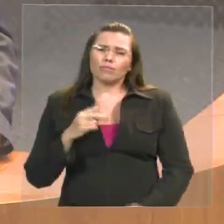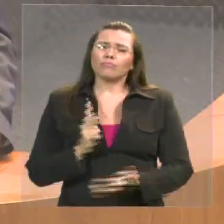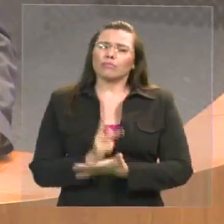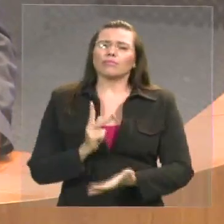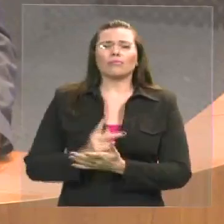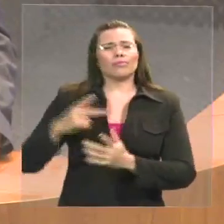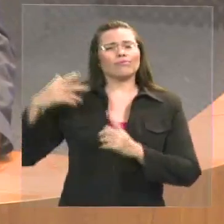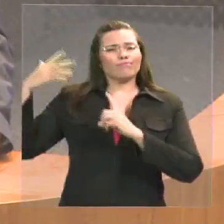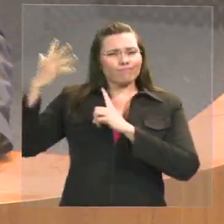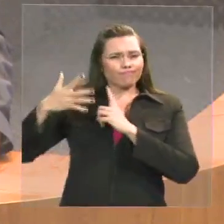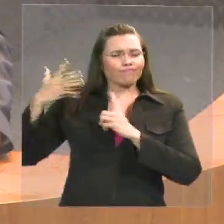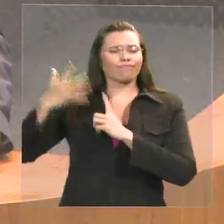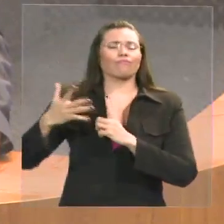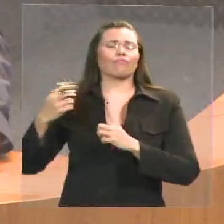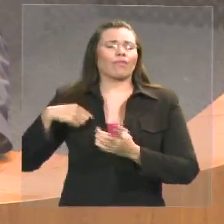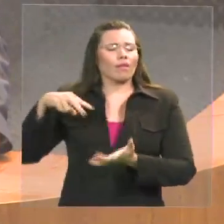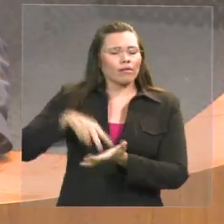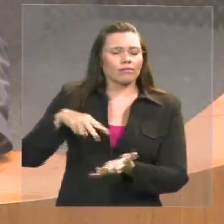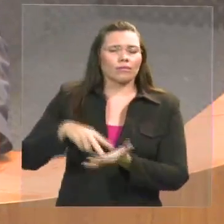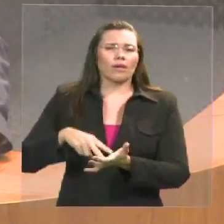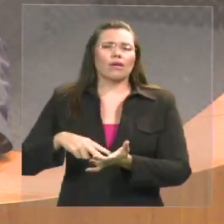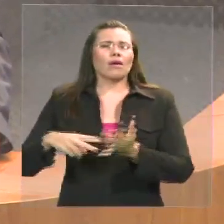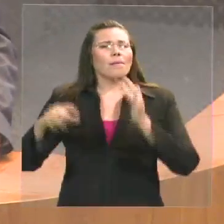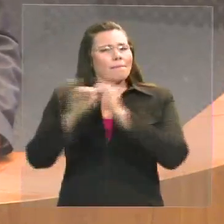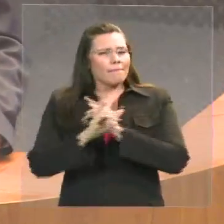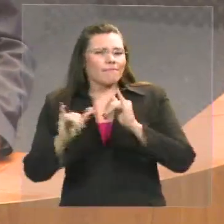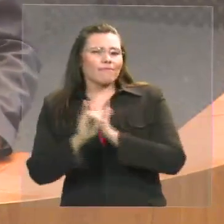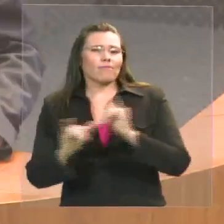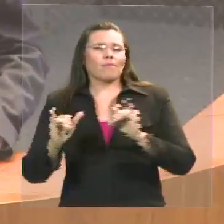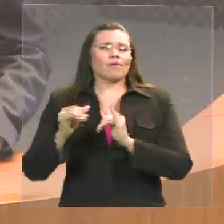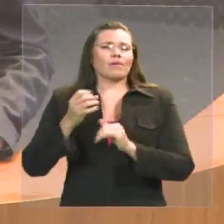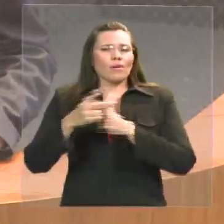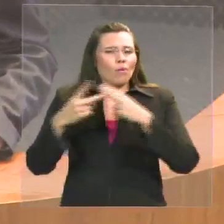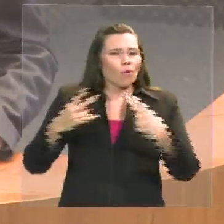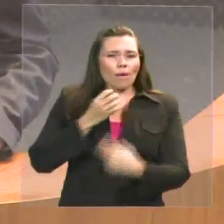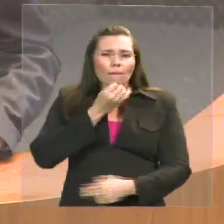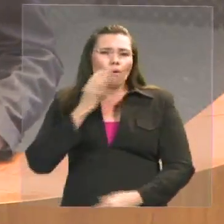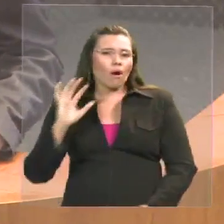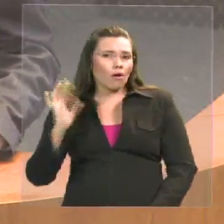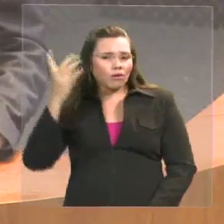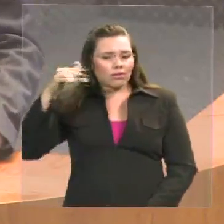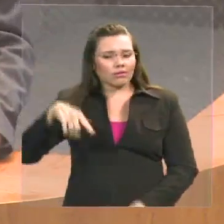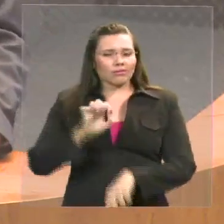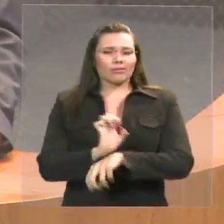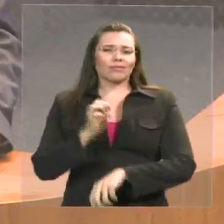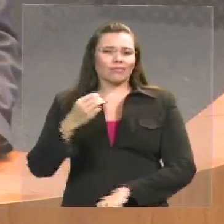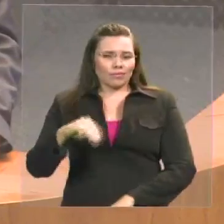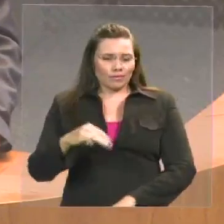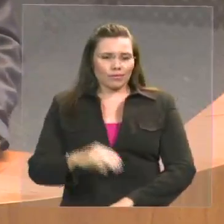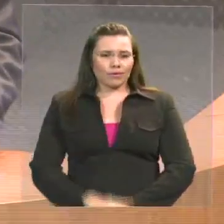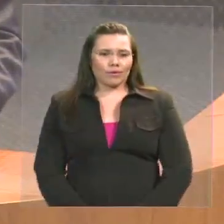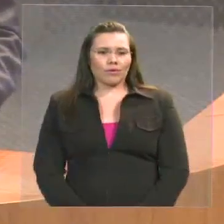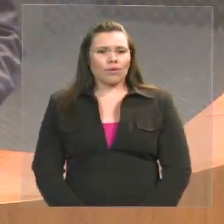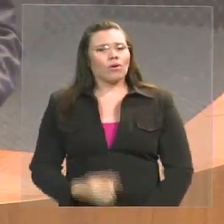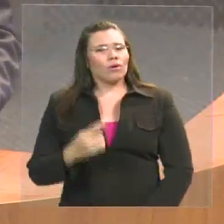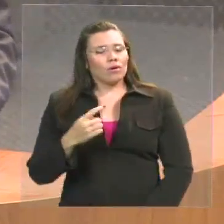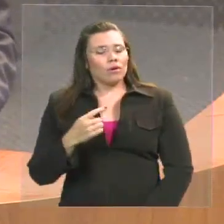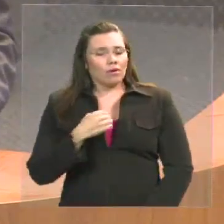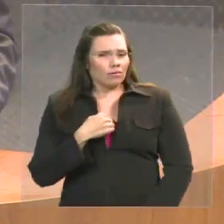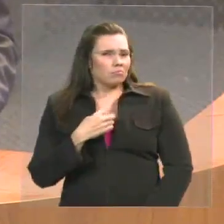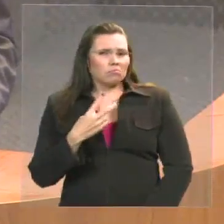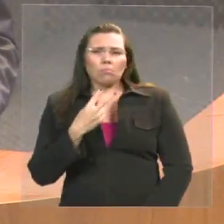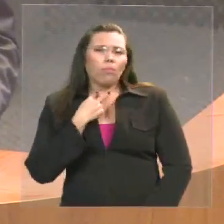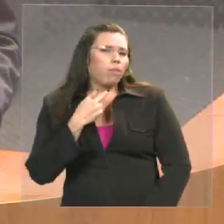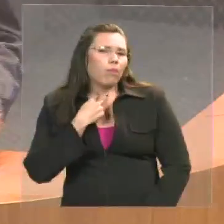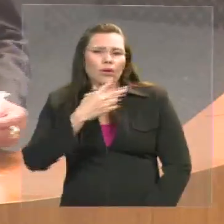aqui para divulgar as ações propositivas e positivas que estão acontecendo no estado. E não poderia deixar de fazer